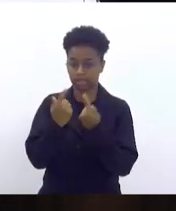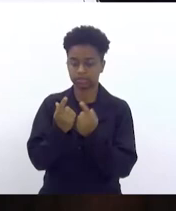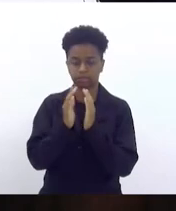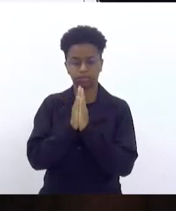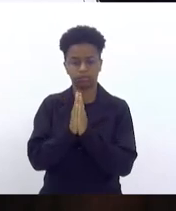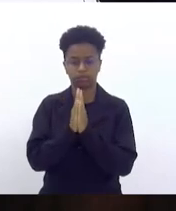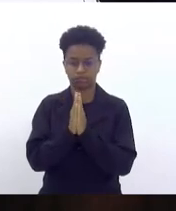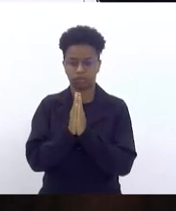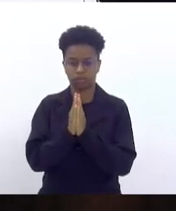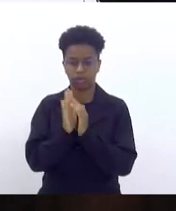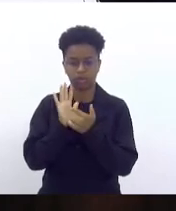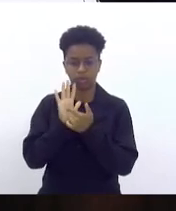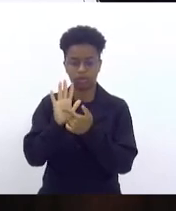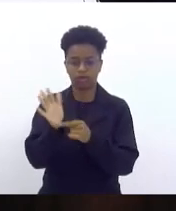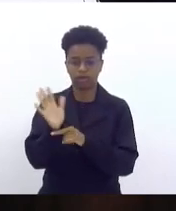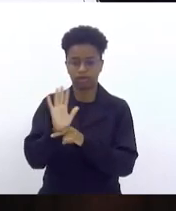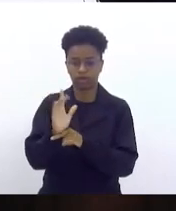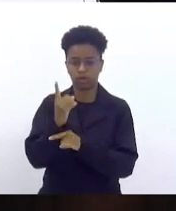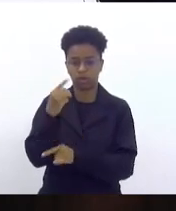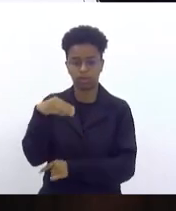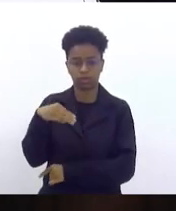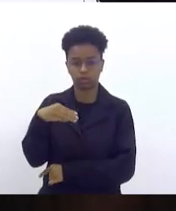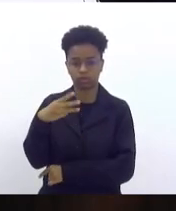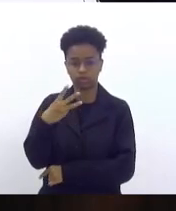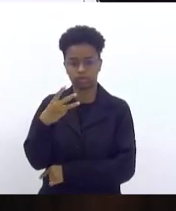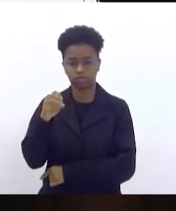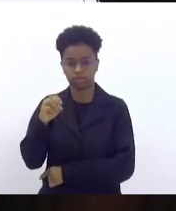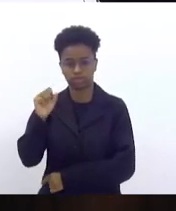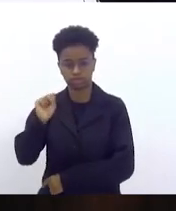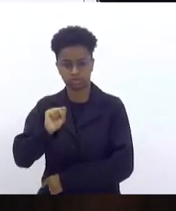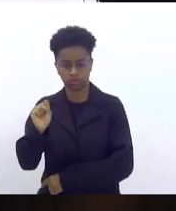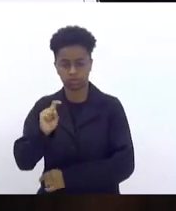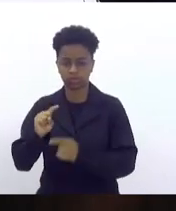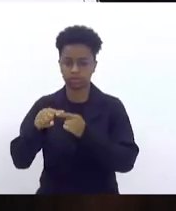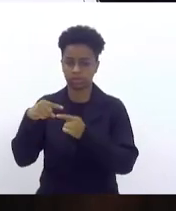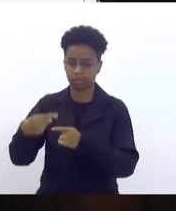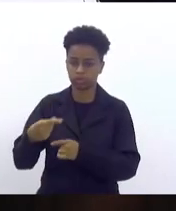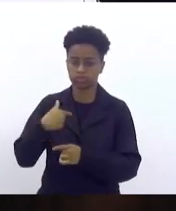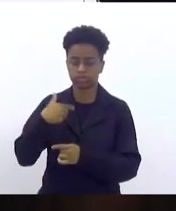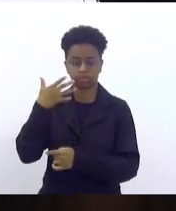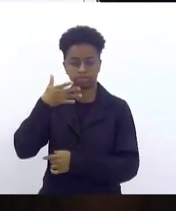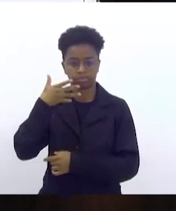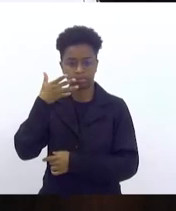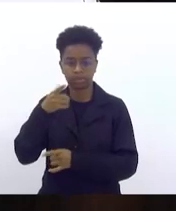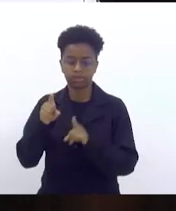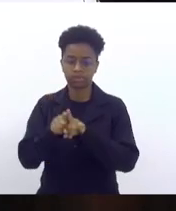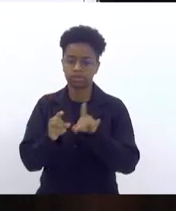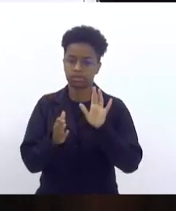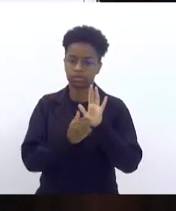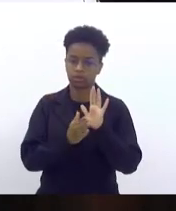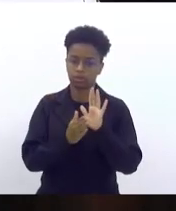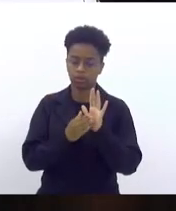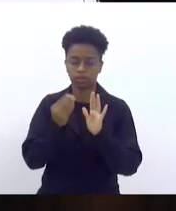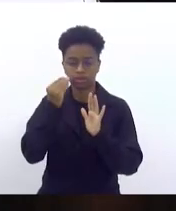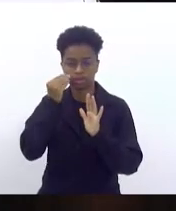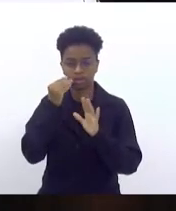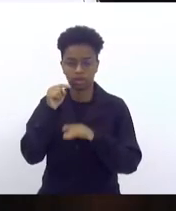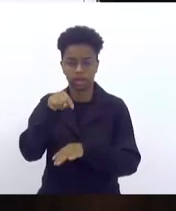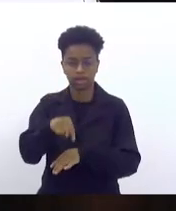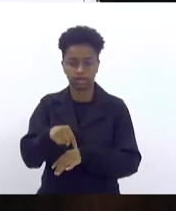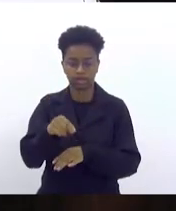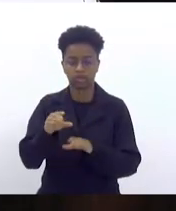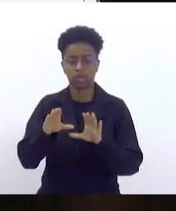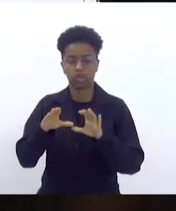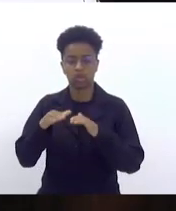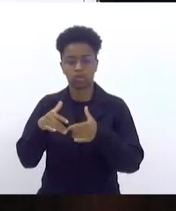passar o vídeo de um minuto e 30 segundos e depois eu vou fazer algumas considerações e uma proposta para que essa frente parlamentar